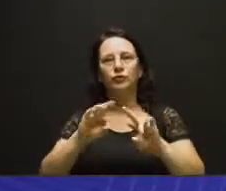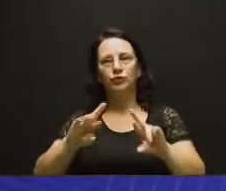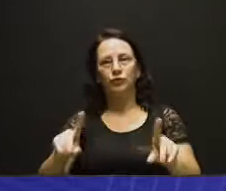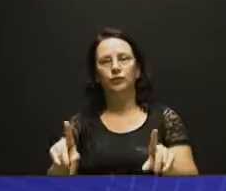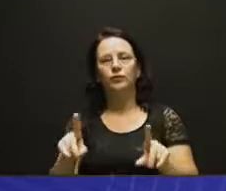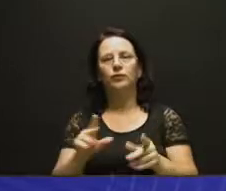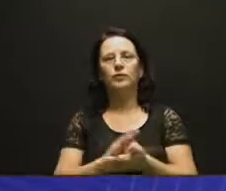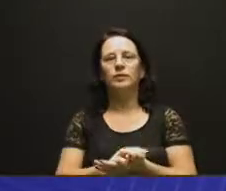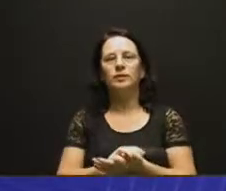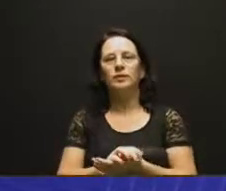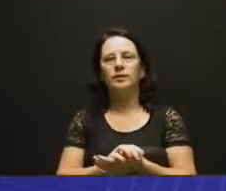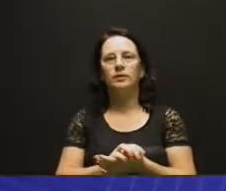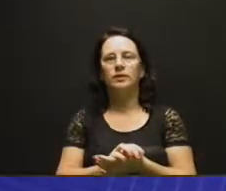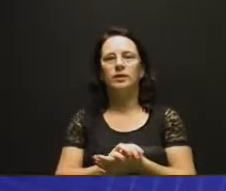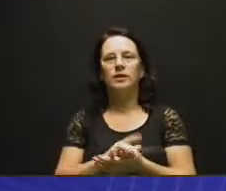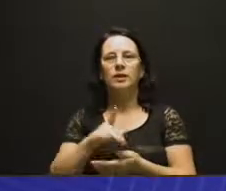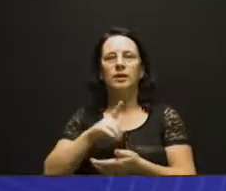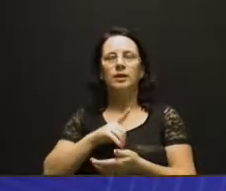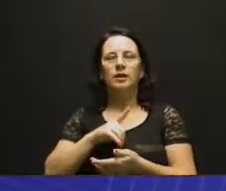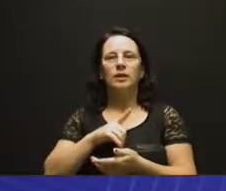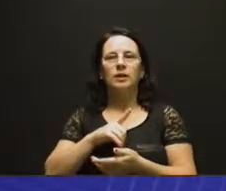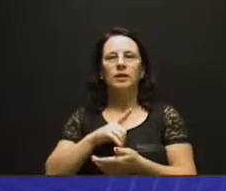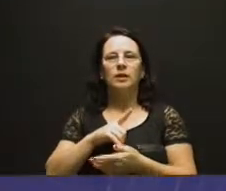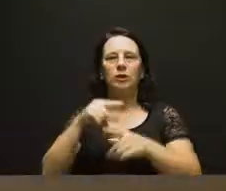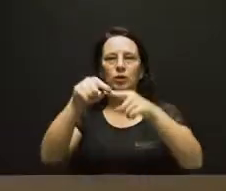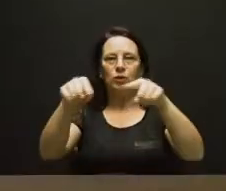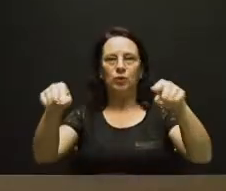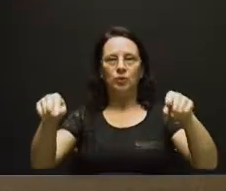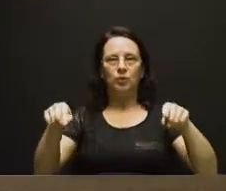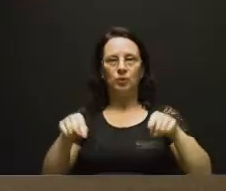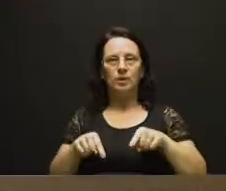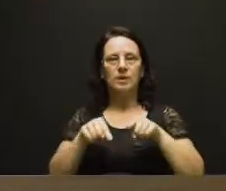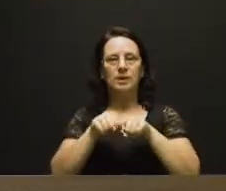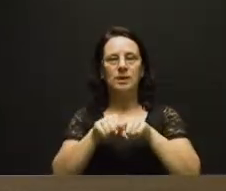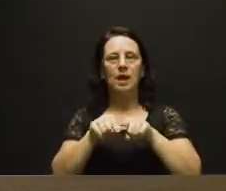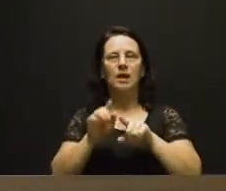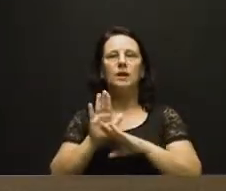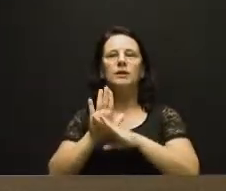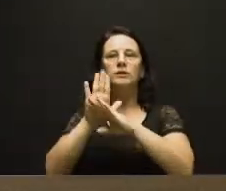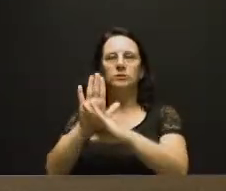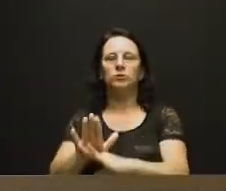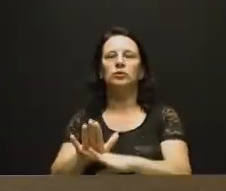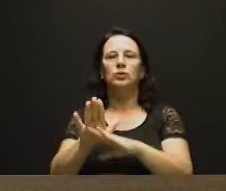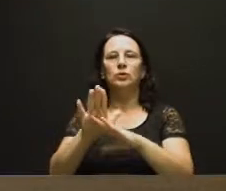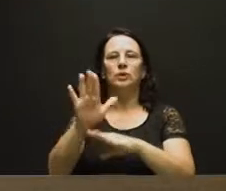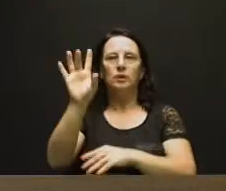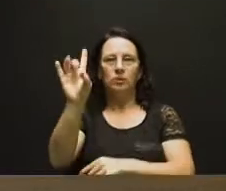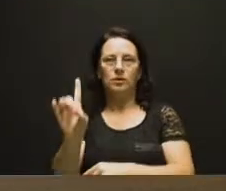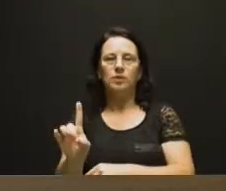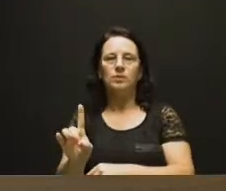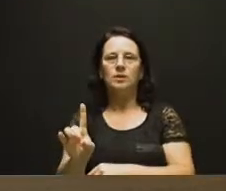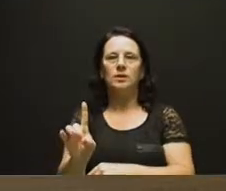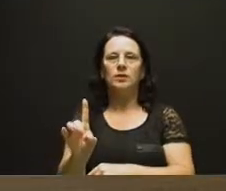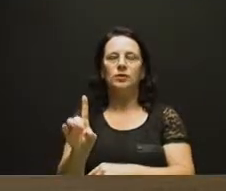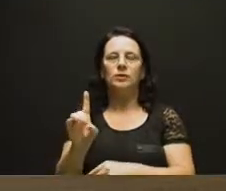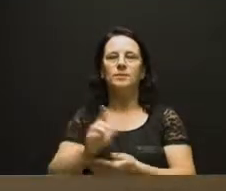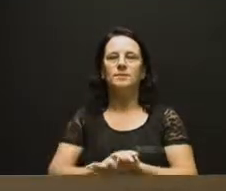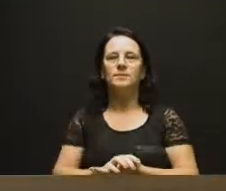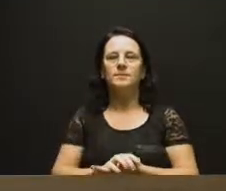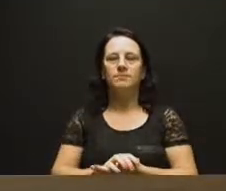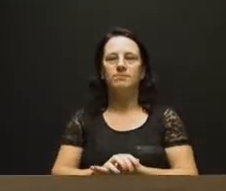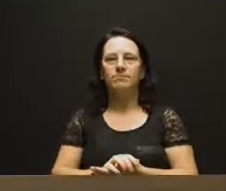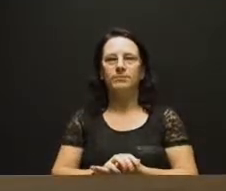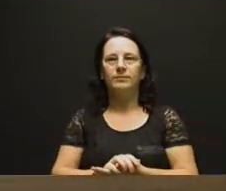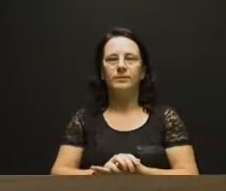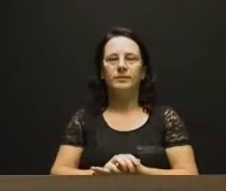recursos em todas as unidades que a sala de atendimento educacional especializado especializado a